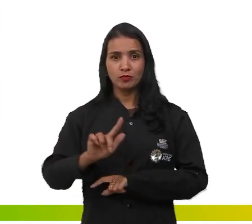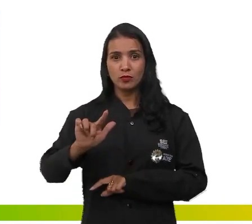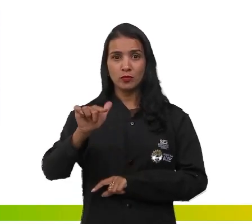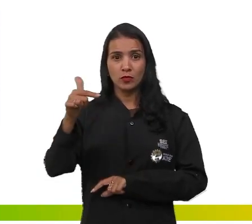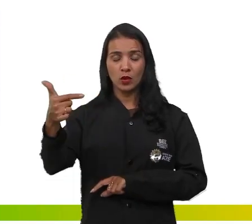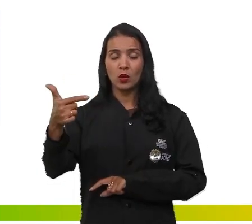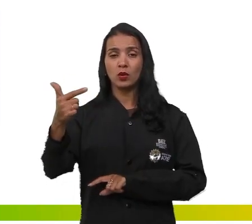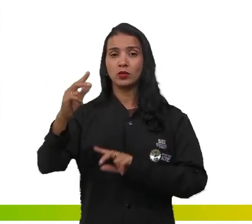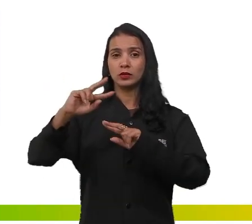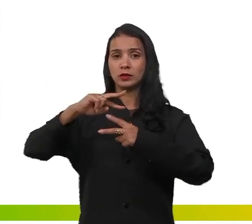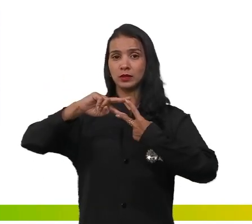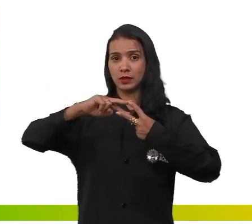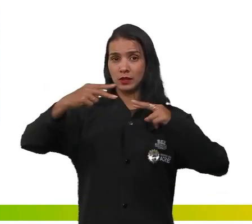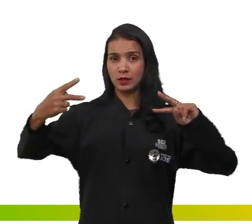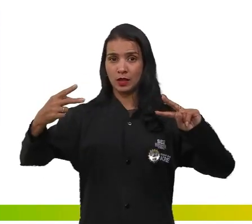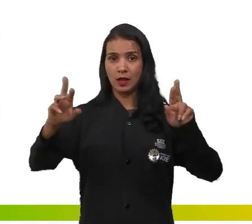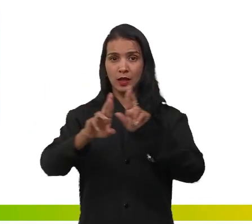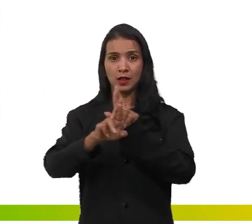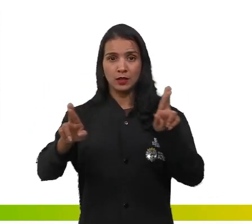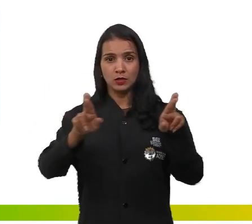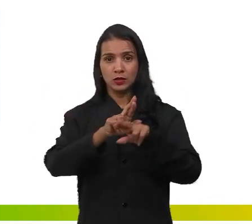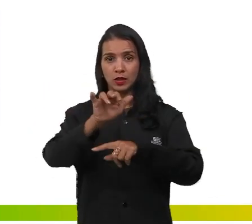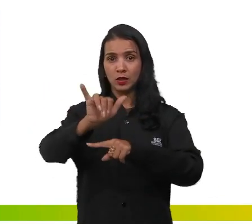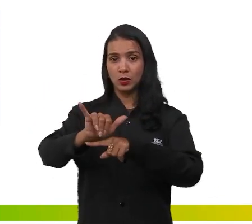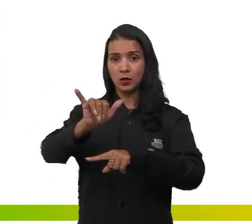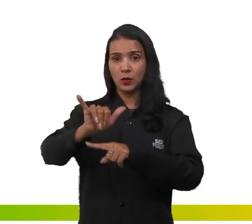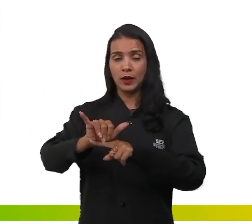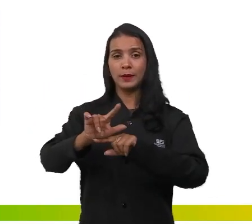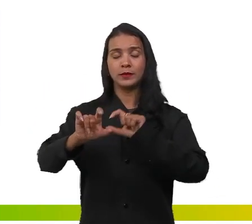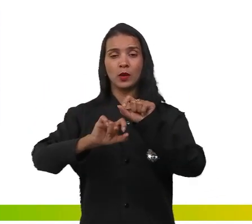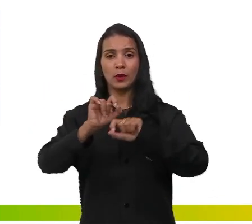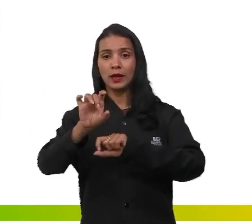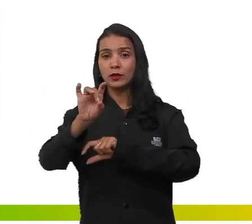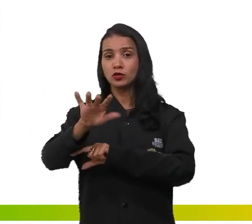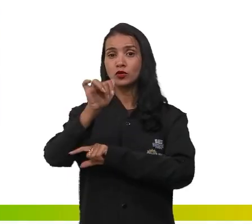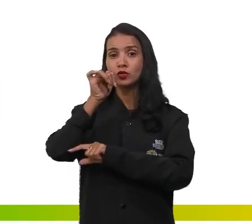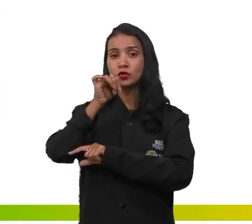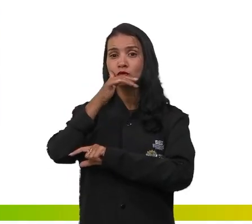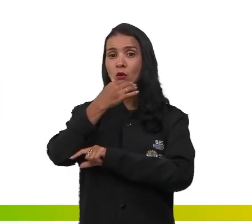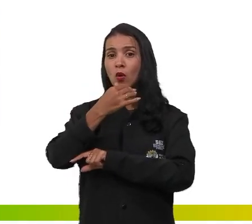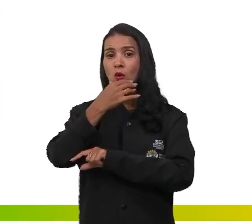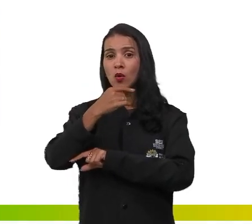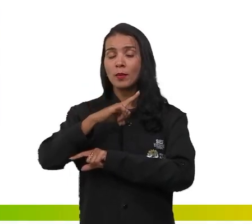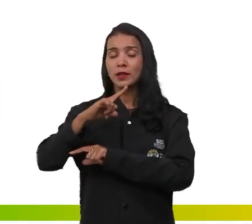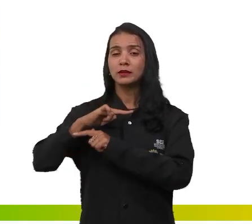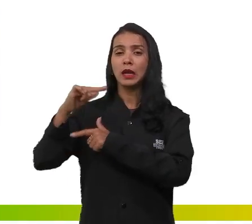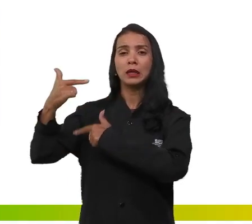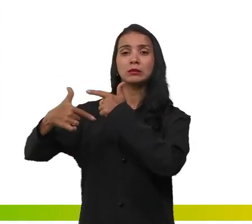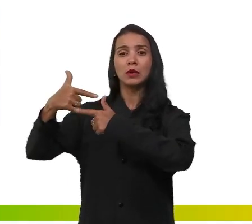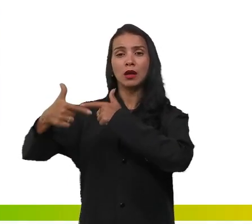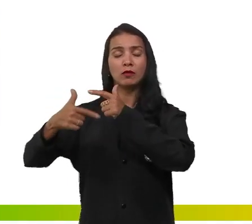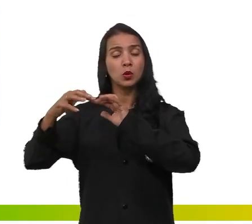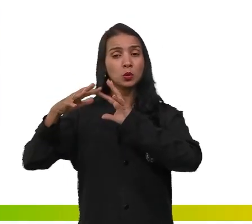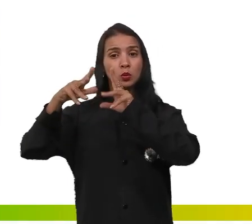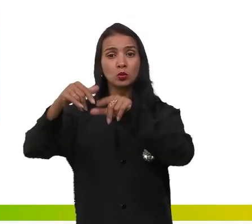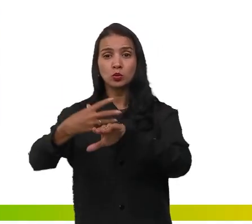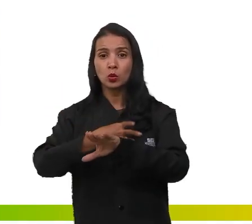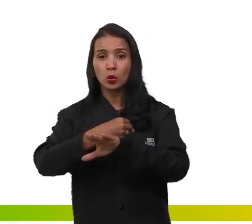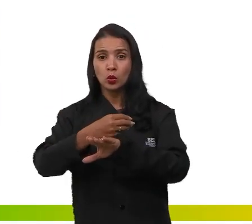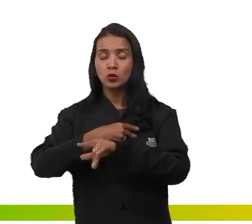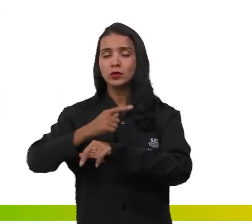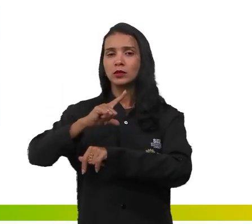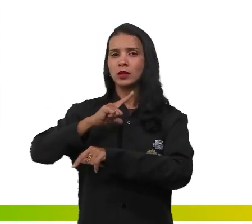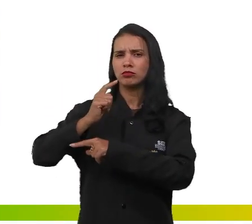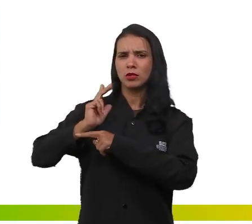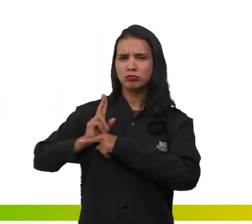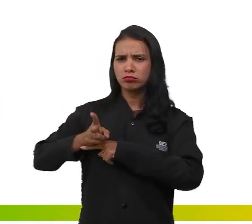Y, holândrica. Gene está somente no Y, só os homens têm. Passa de pai, todos os filhos homens. É uma condição